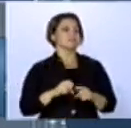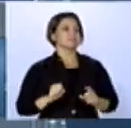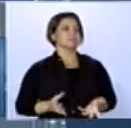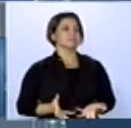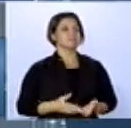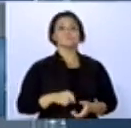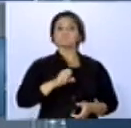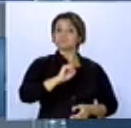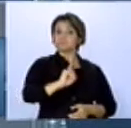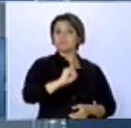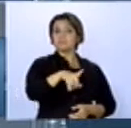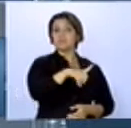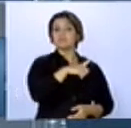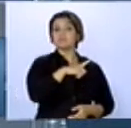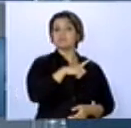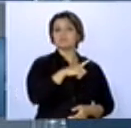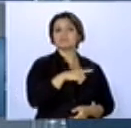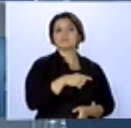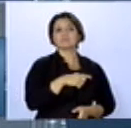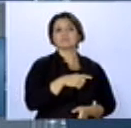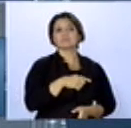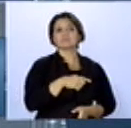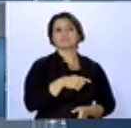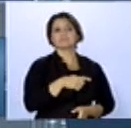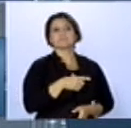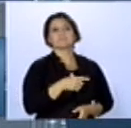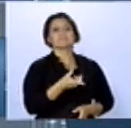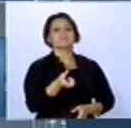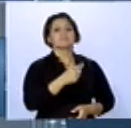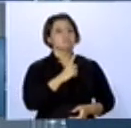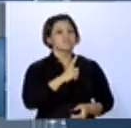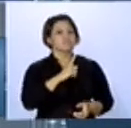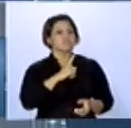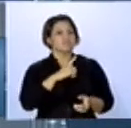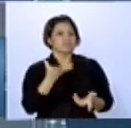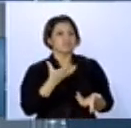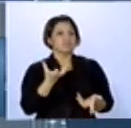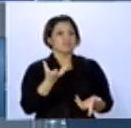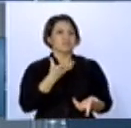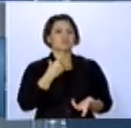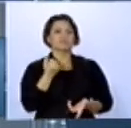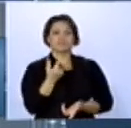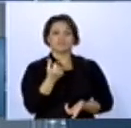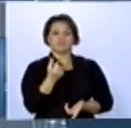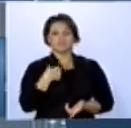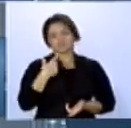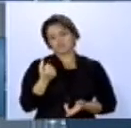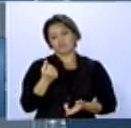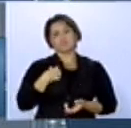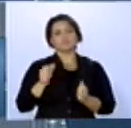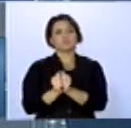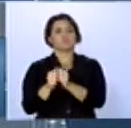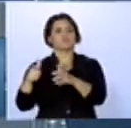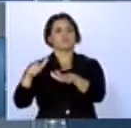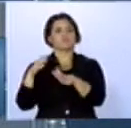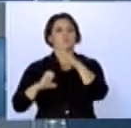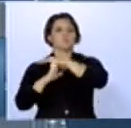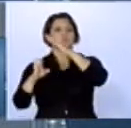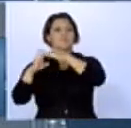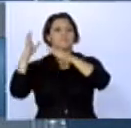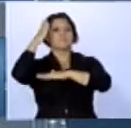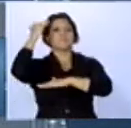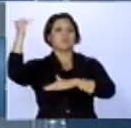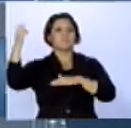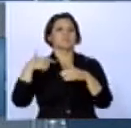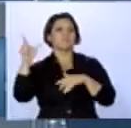se eu tiver à disposição de doar junto com o Eike Batista ou com um